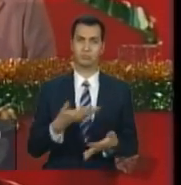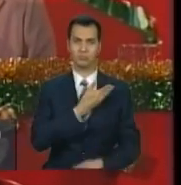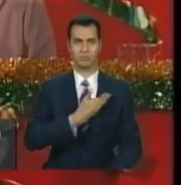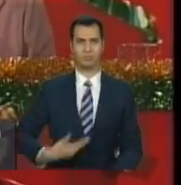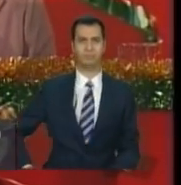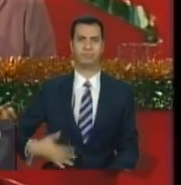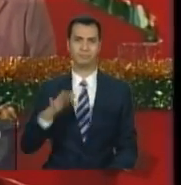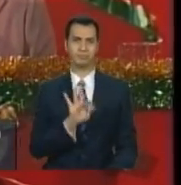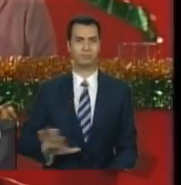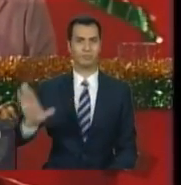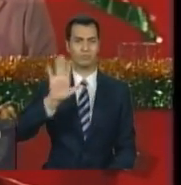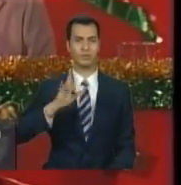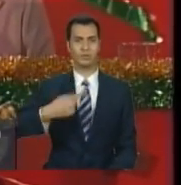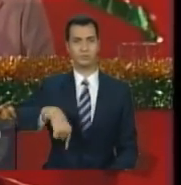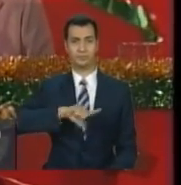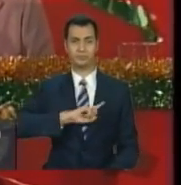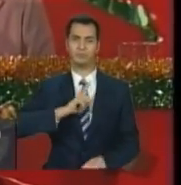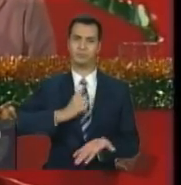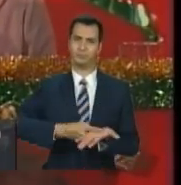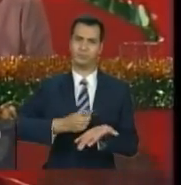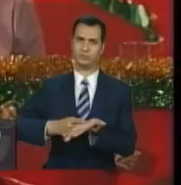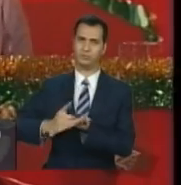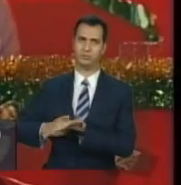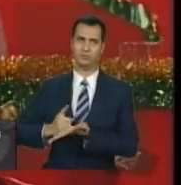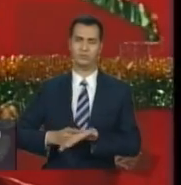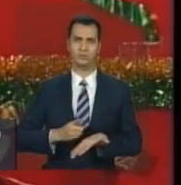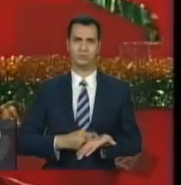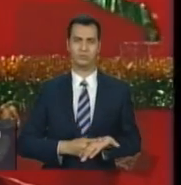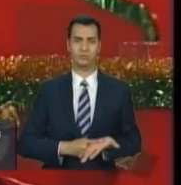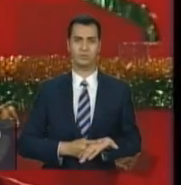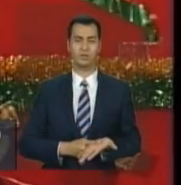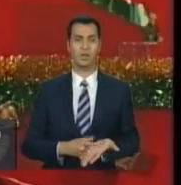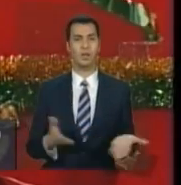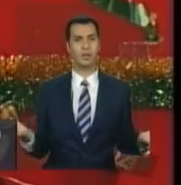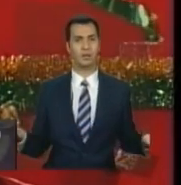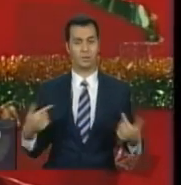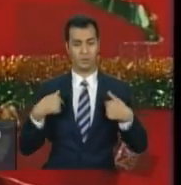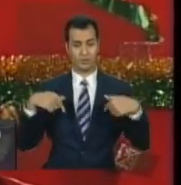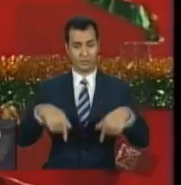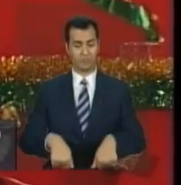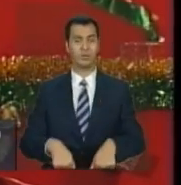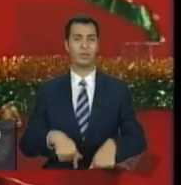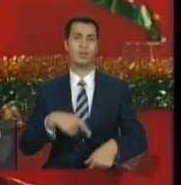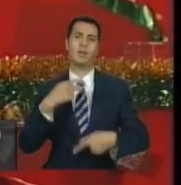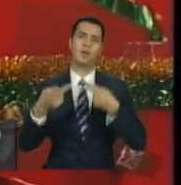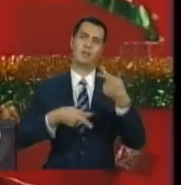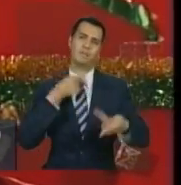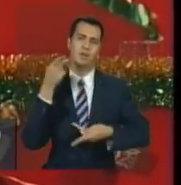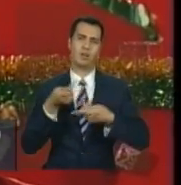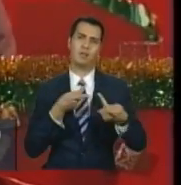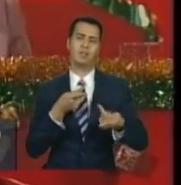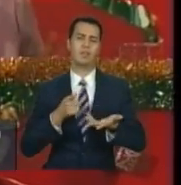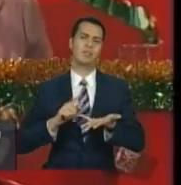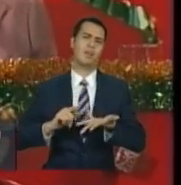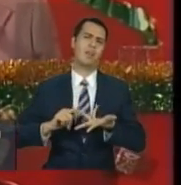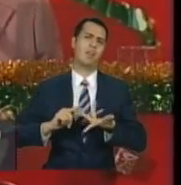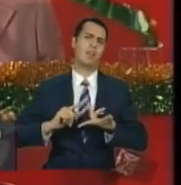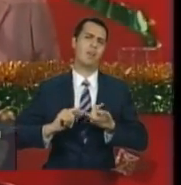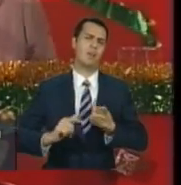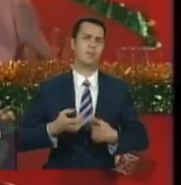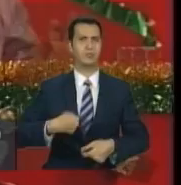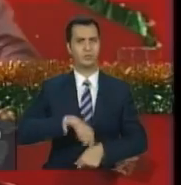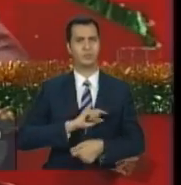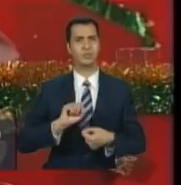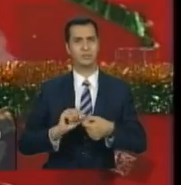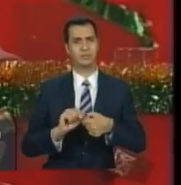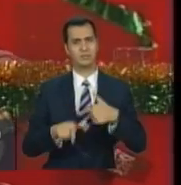responsabilidade de fazer com vocês. Eu não vou ficar aqui dizendo para vocês tudo que nós fizemos esse ano. Eu